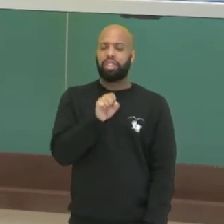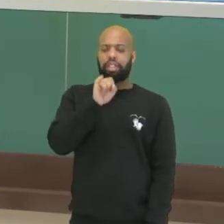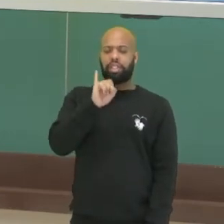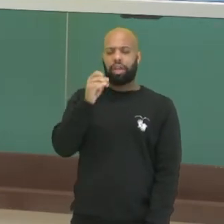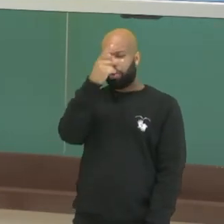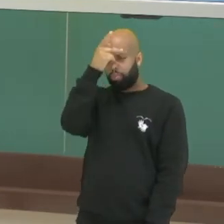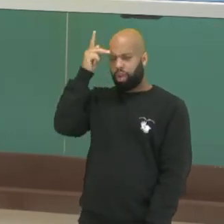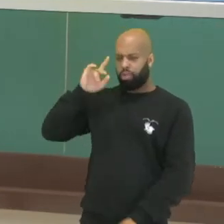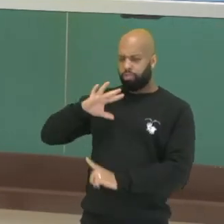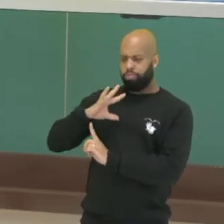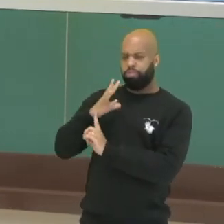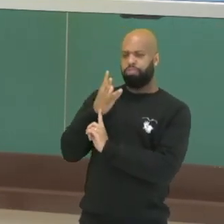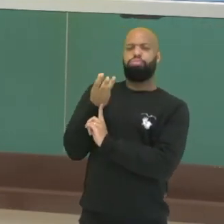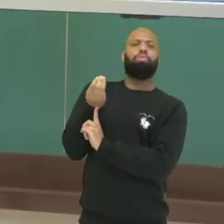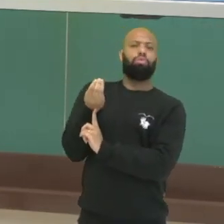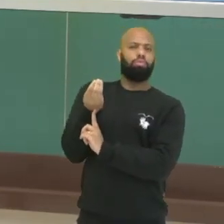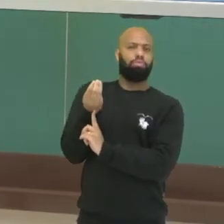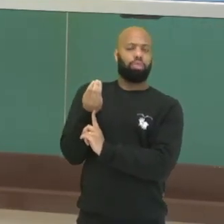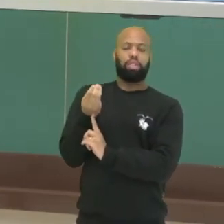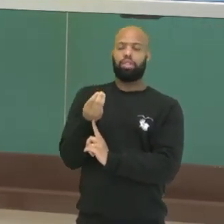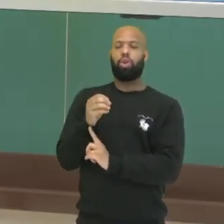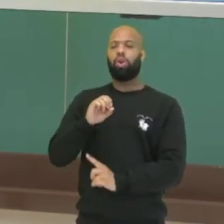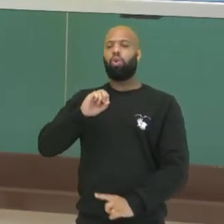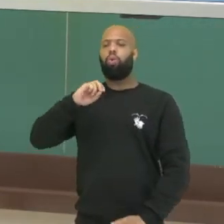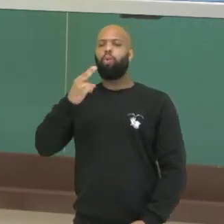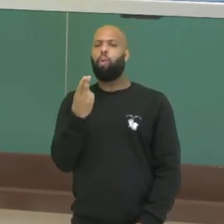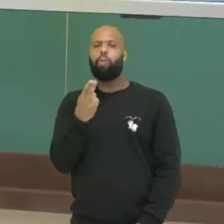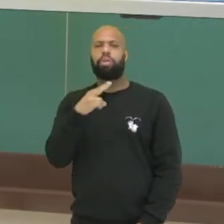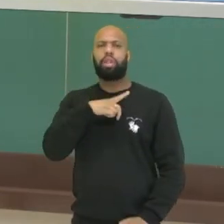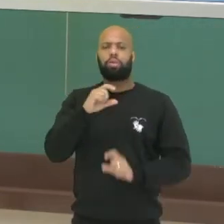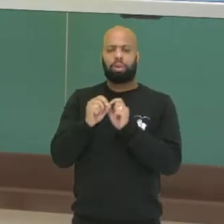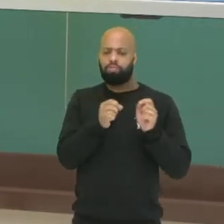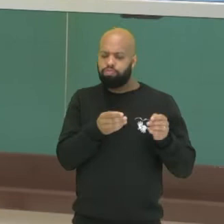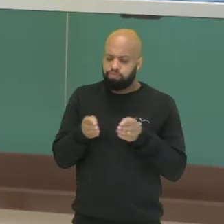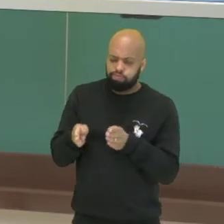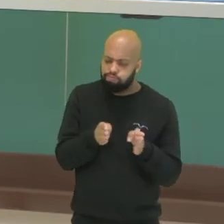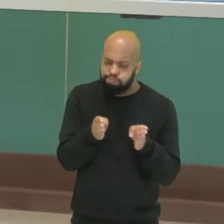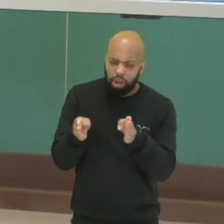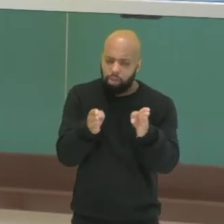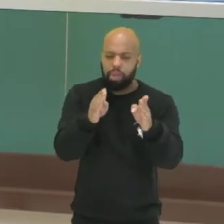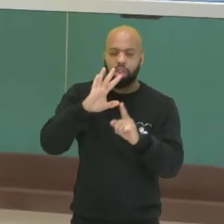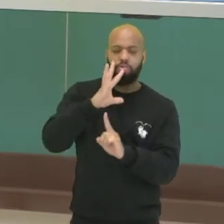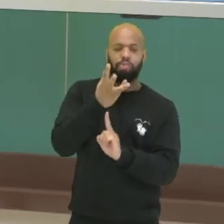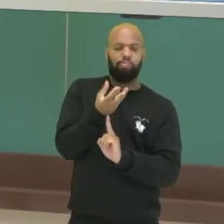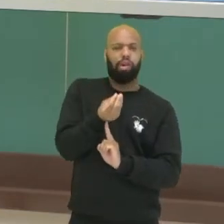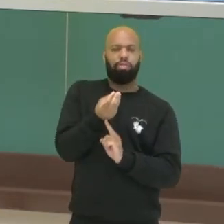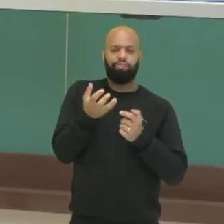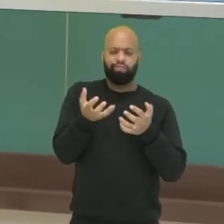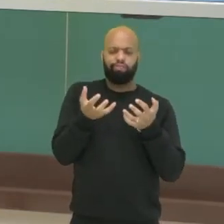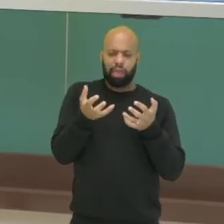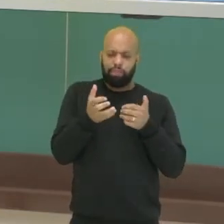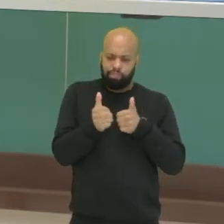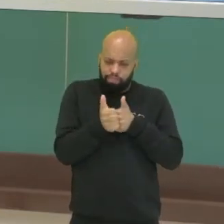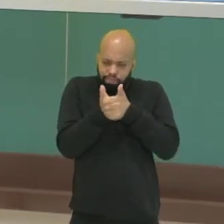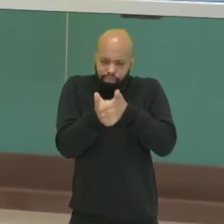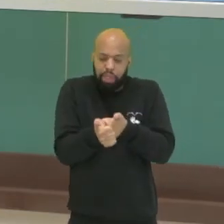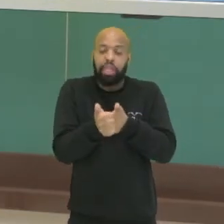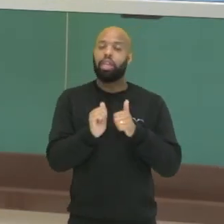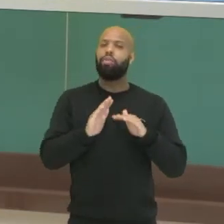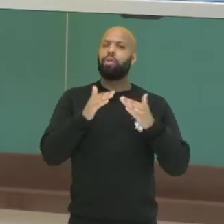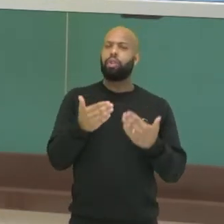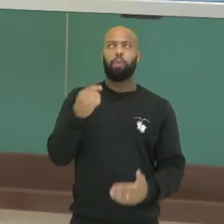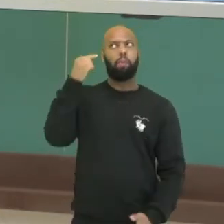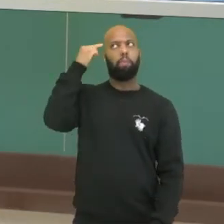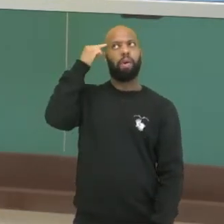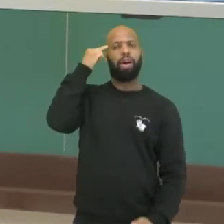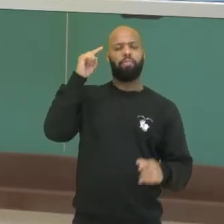artista ou para quem tem tendência a seguir o caminho artístico, pensar a música como o silêncio,